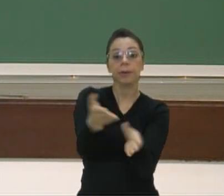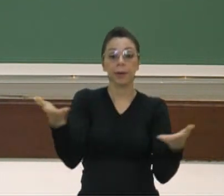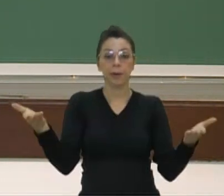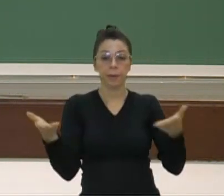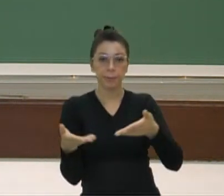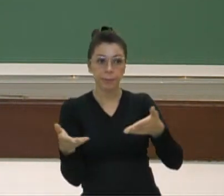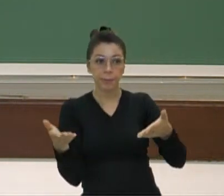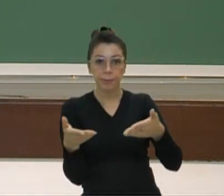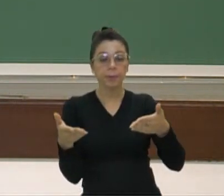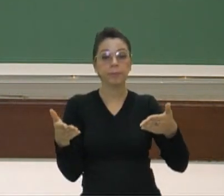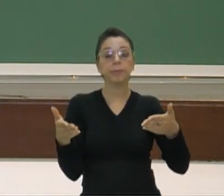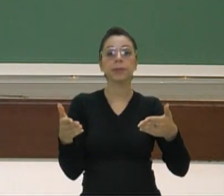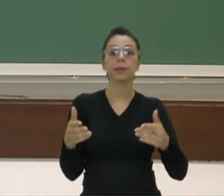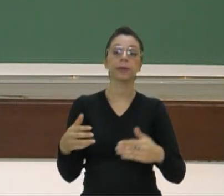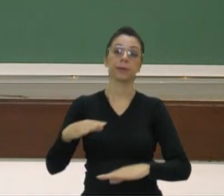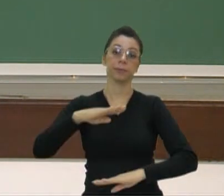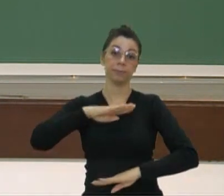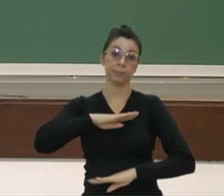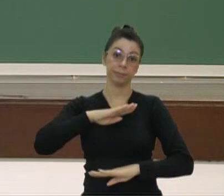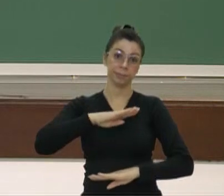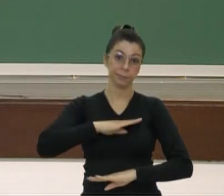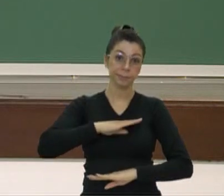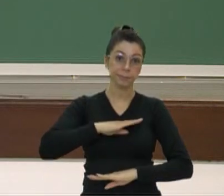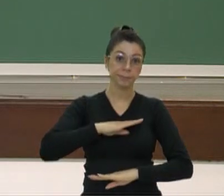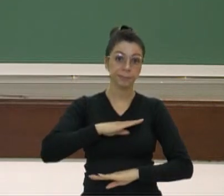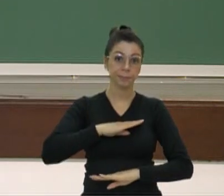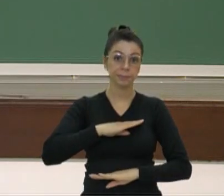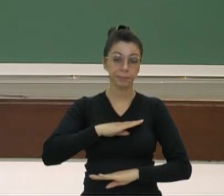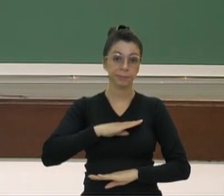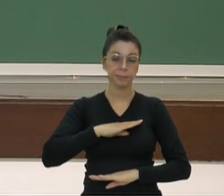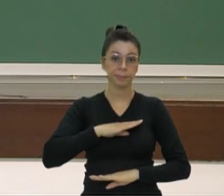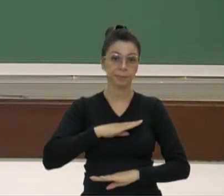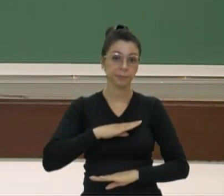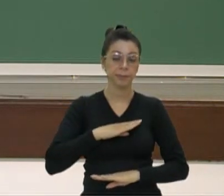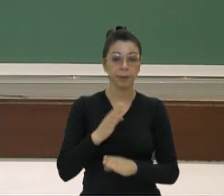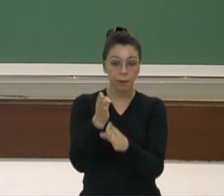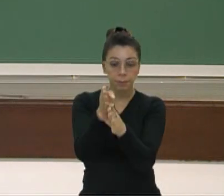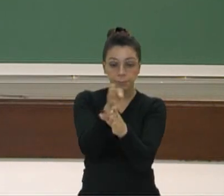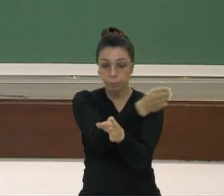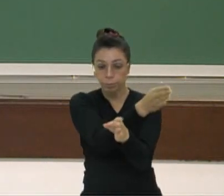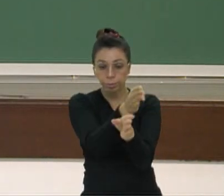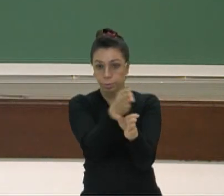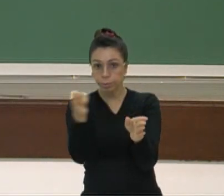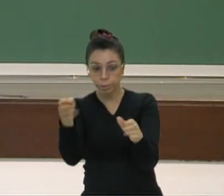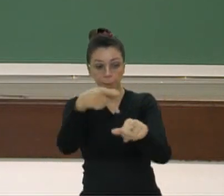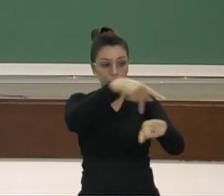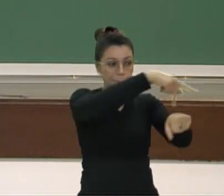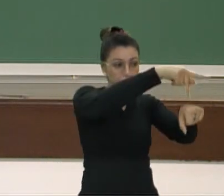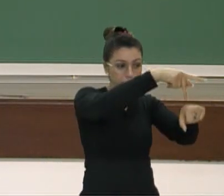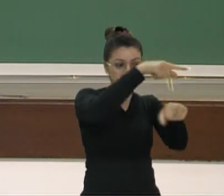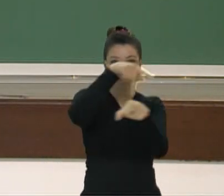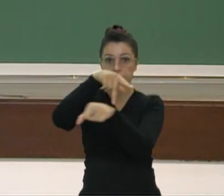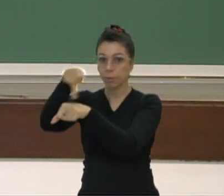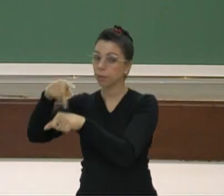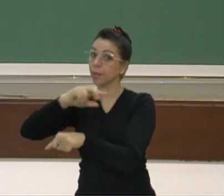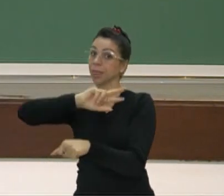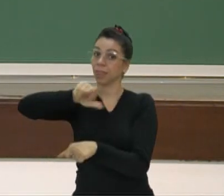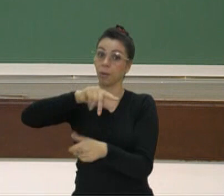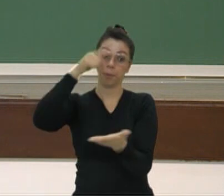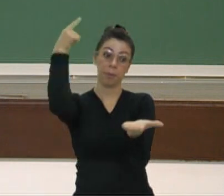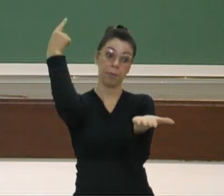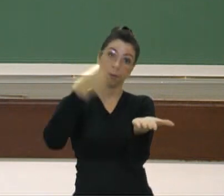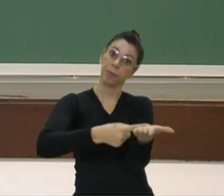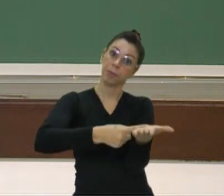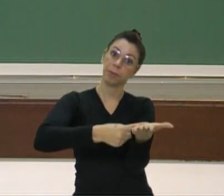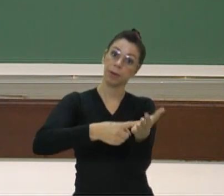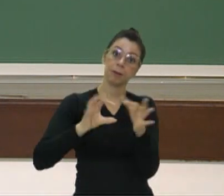agora que é uma situação que é da situação de divisão do país, que não é um acordo que